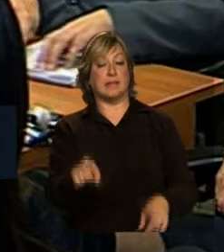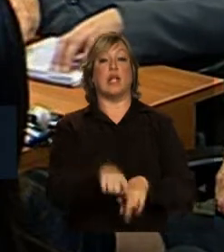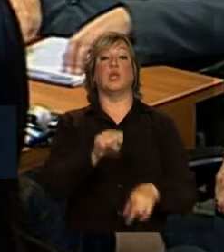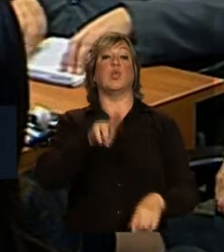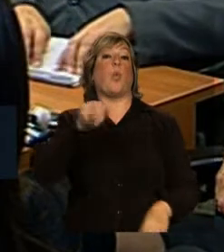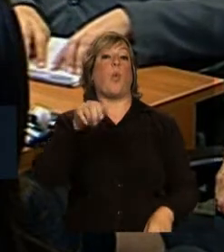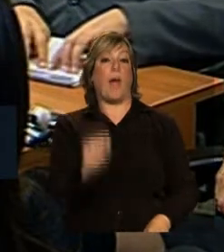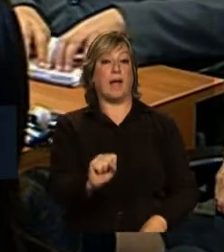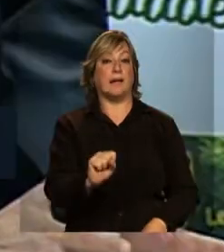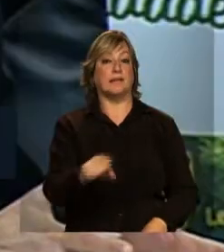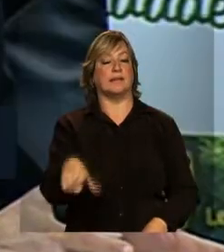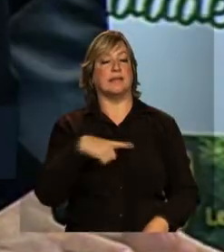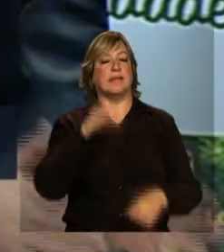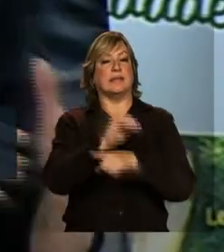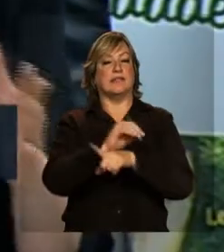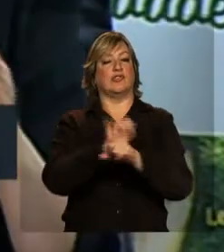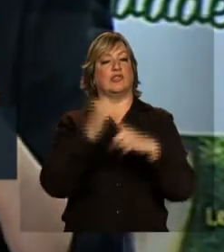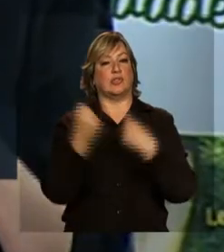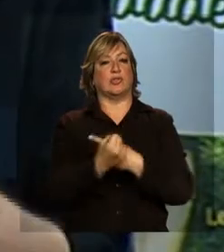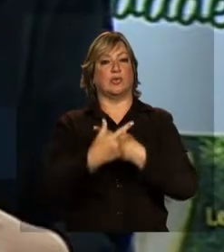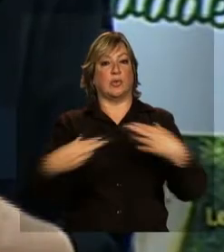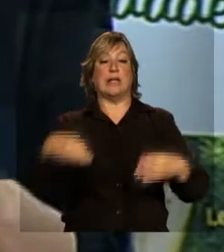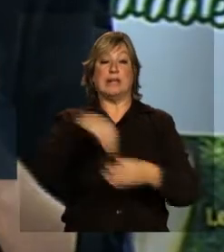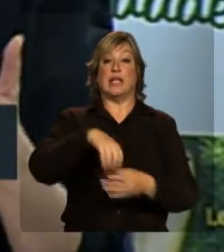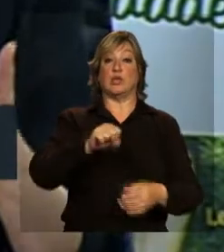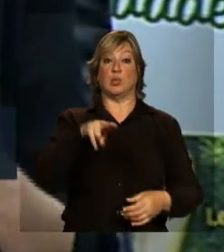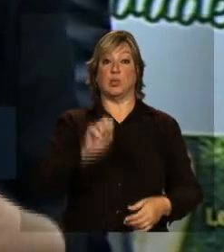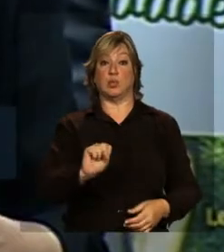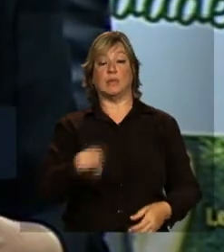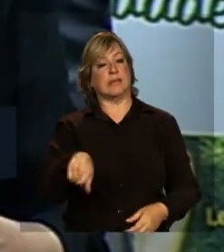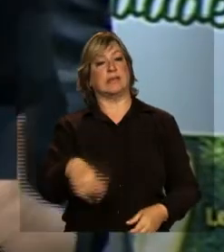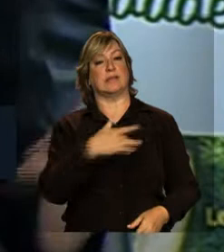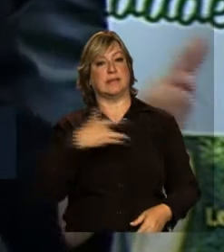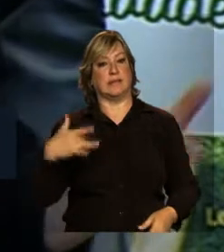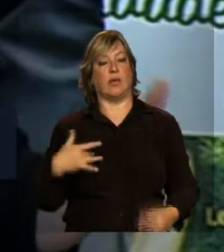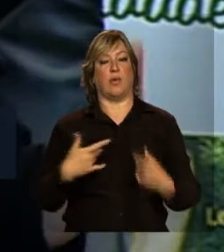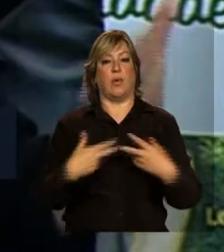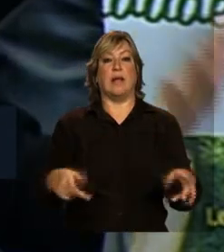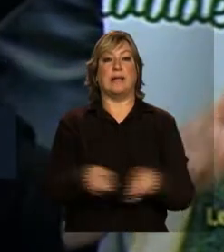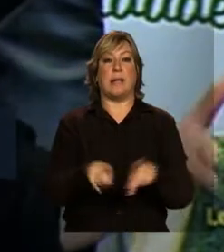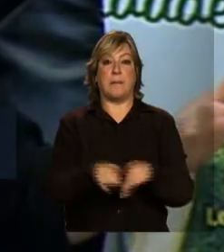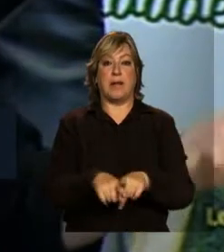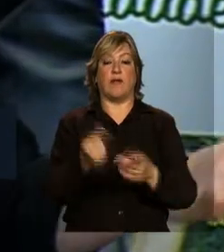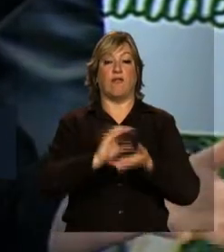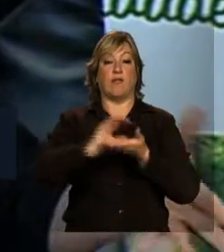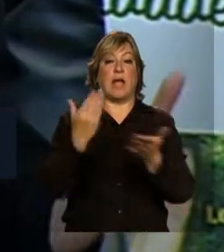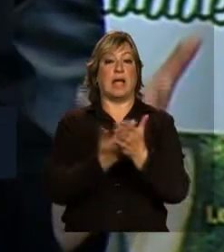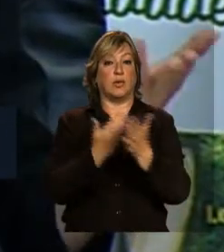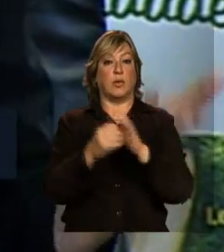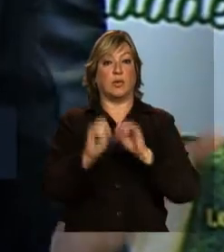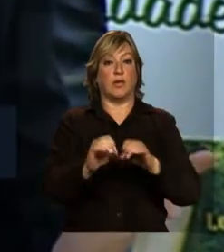SUAS, o Sistema Único de Assistência Social, no SUS, o Sistema Único de Saúde, e também no âmbito do financiamento da